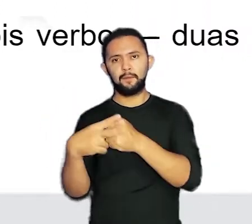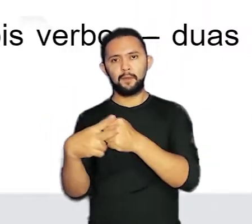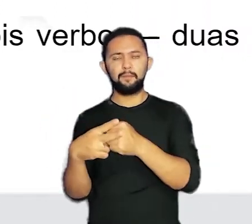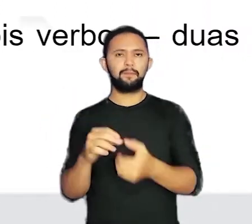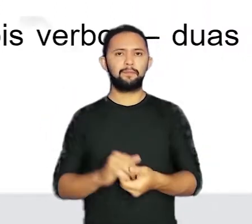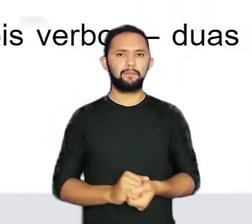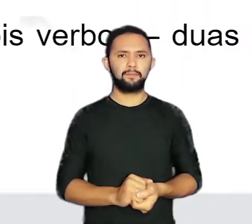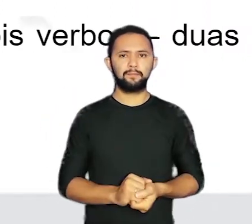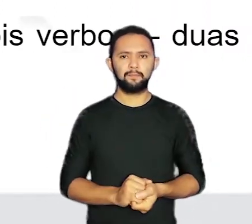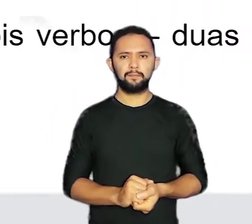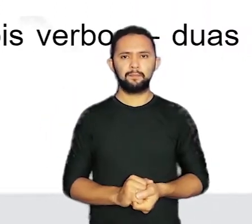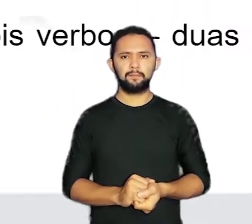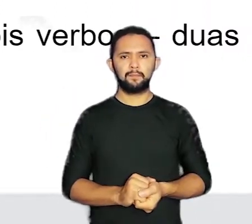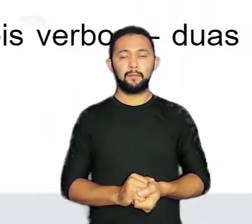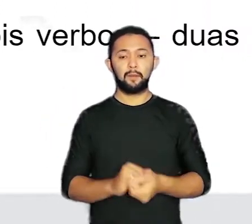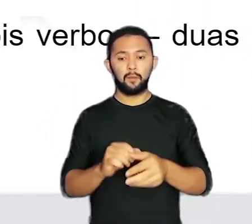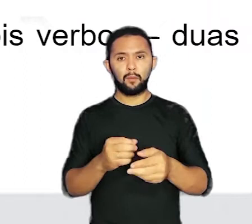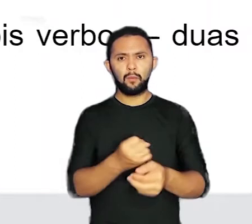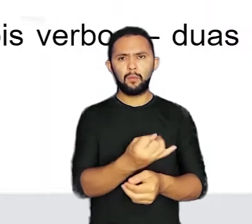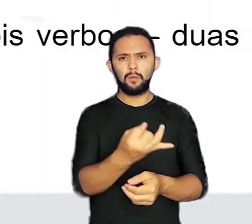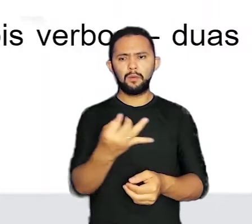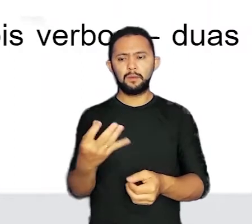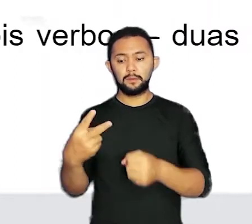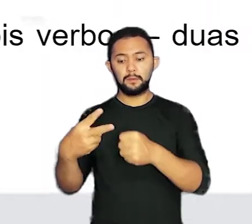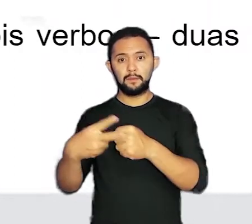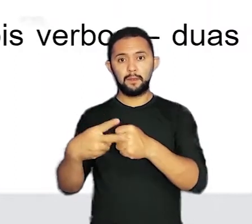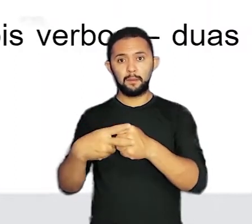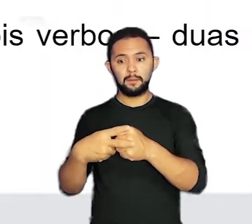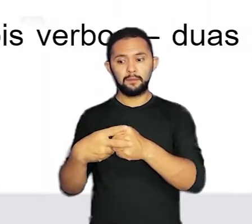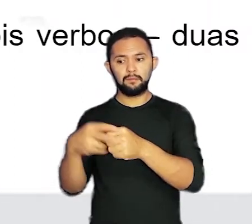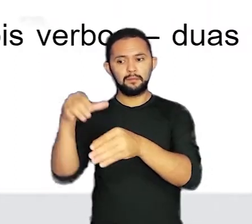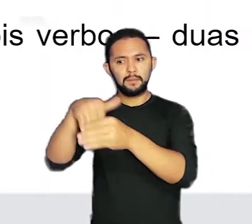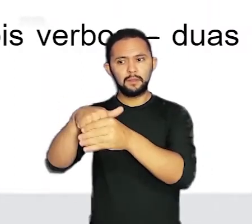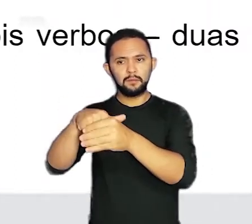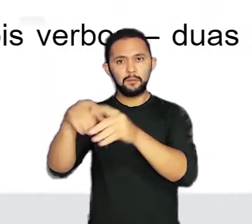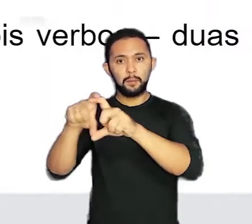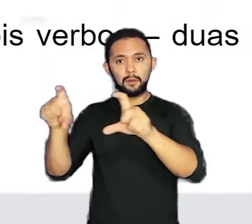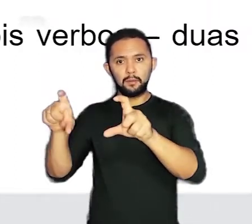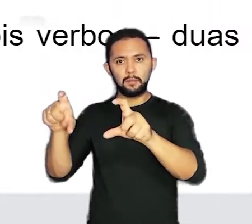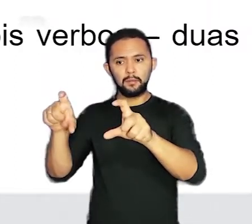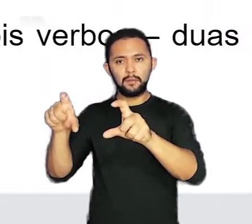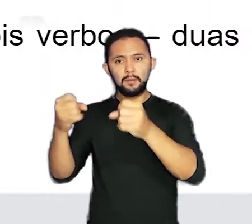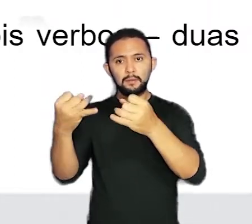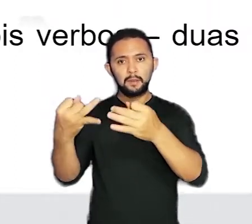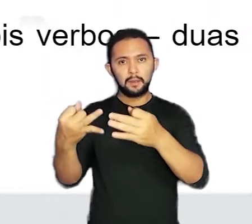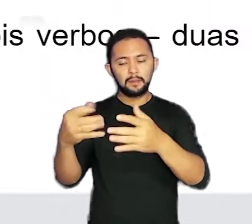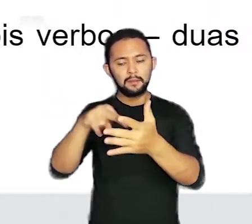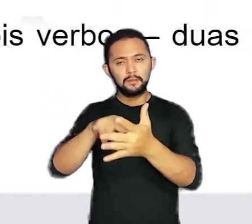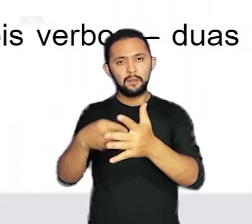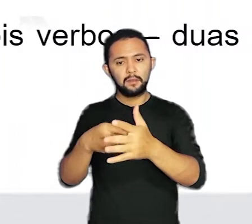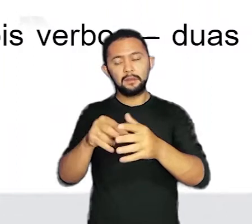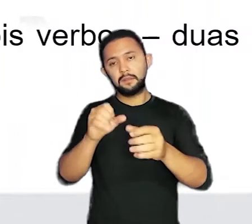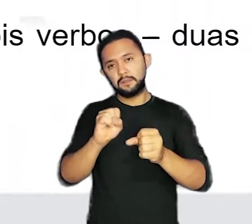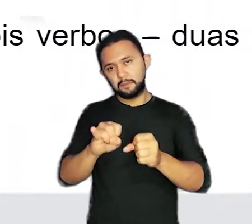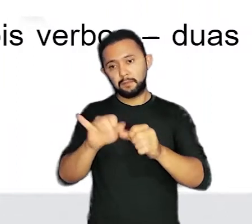um verbo, tá? Então, a quantidade de verbo é que vai te dizer a quantidade de orações dentro do período. Acorda,